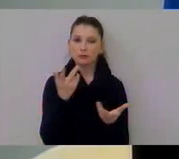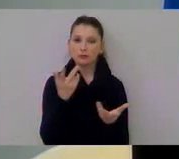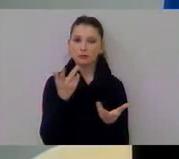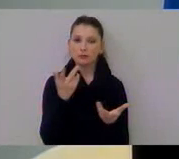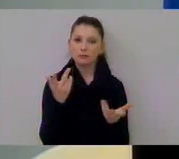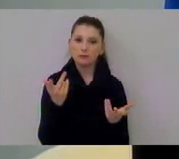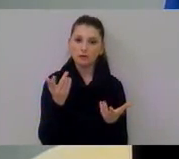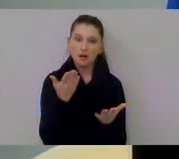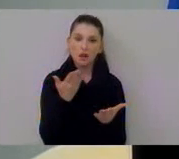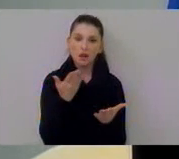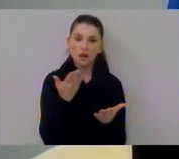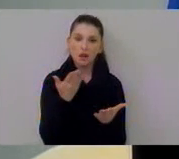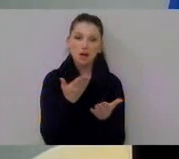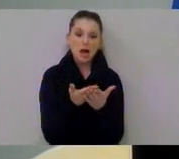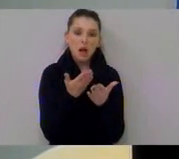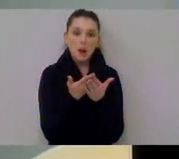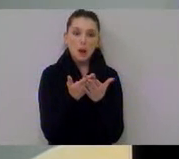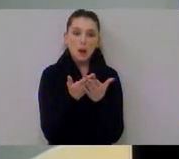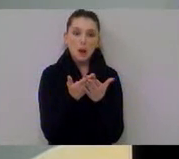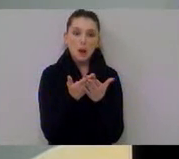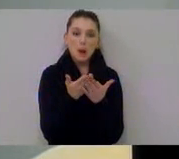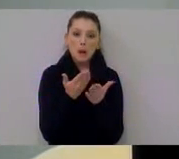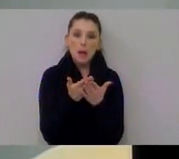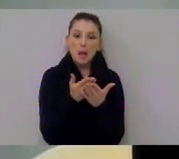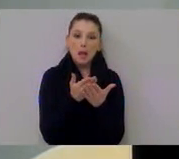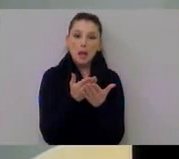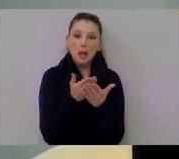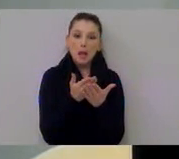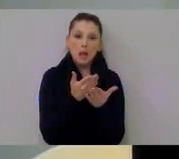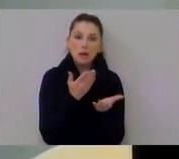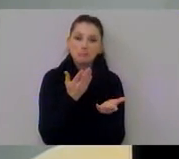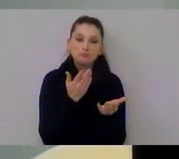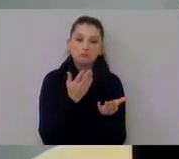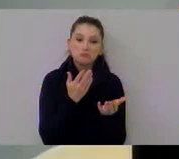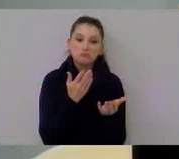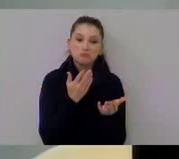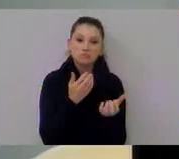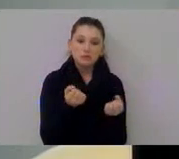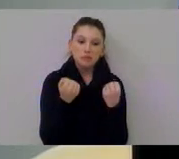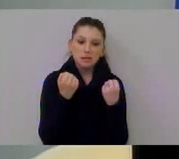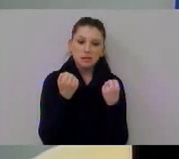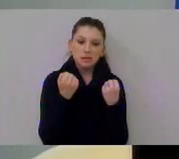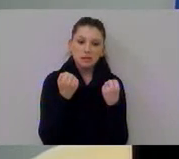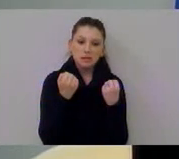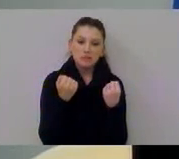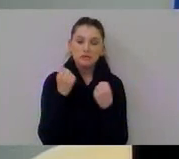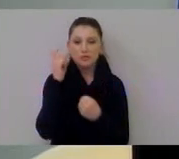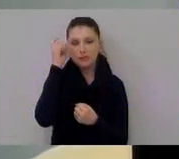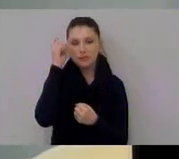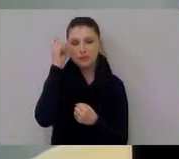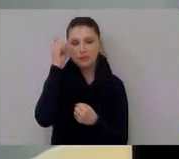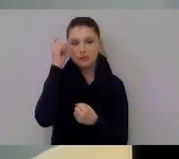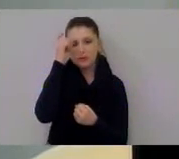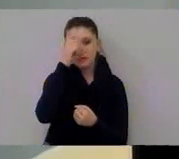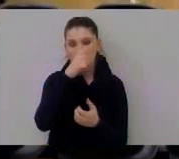educação física e esporte, consequentemente. Obrigada, senhor presidente.